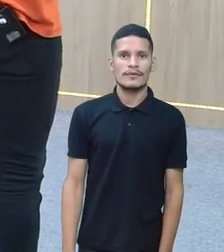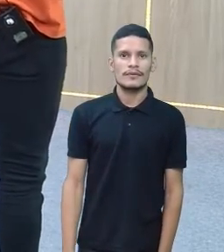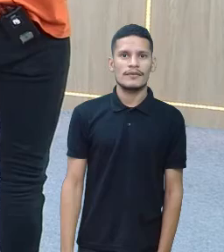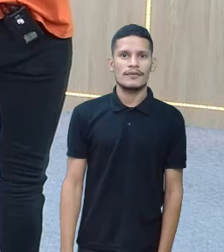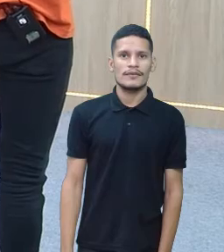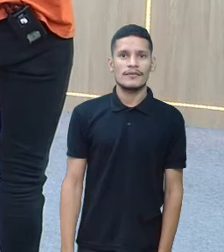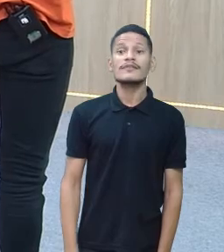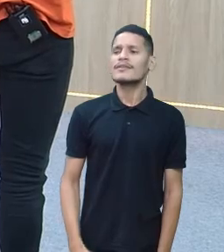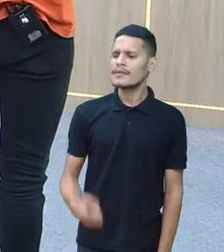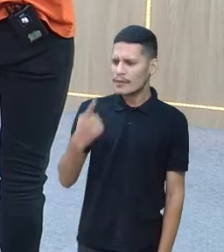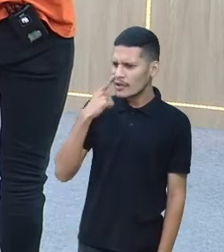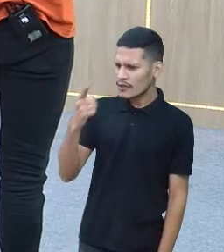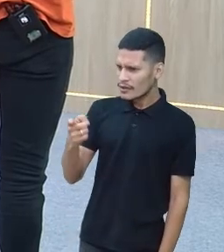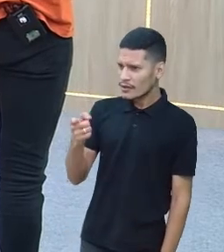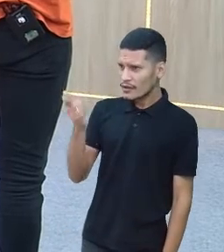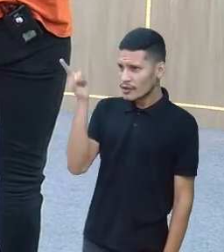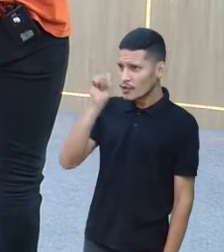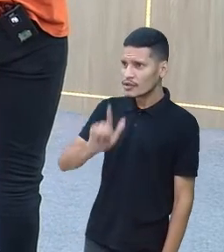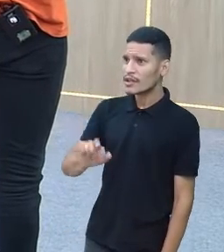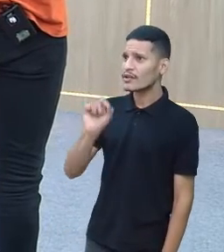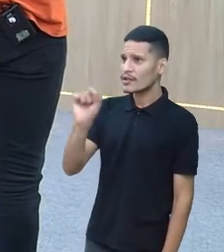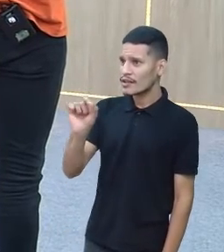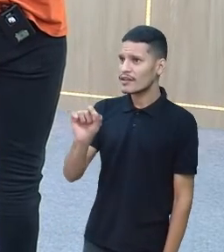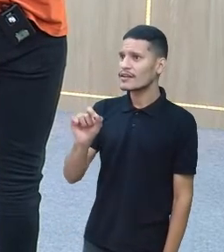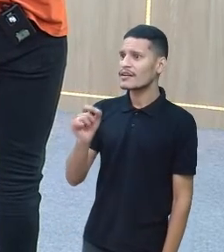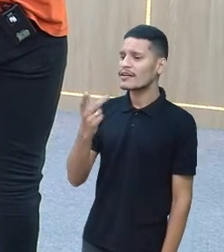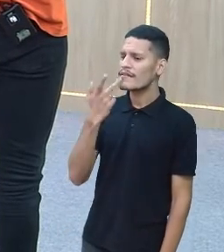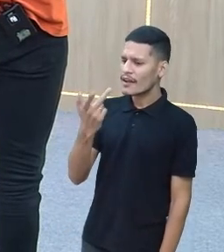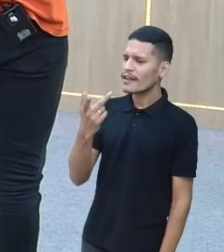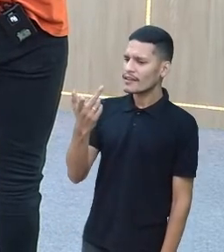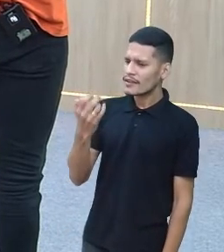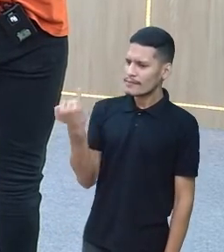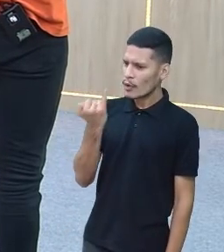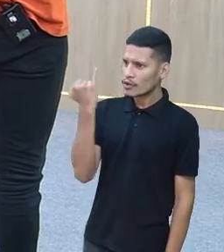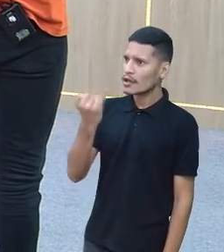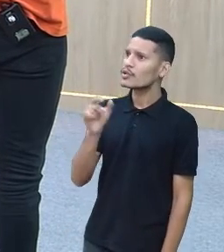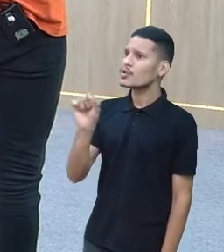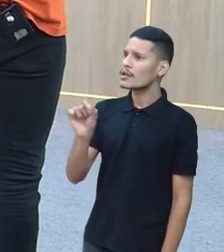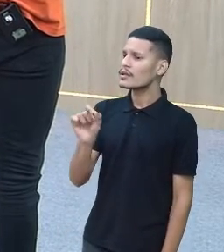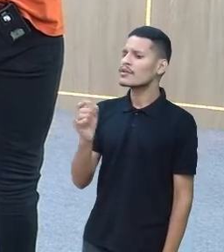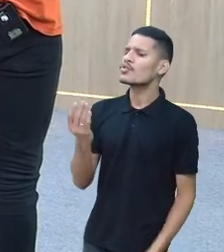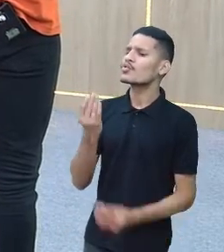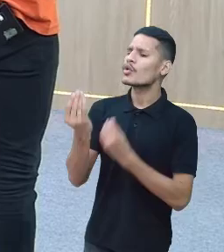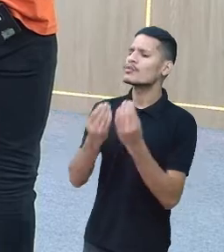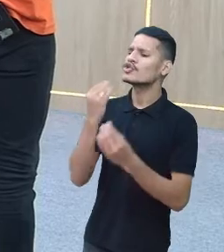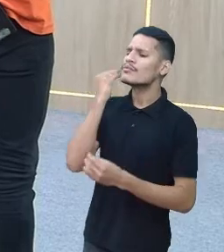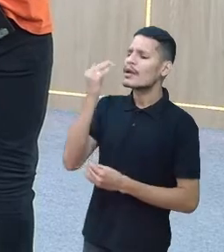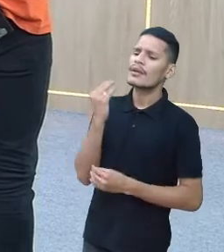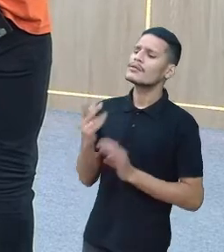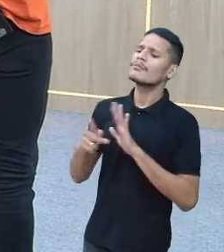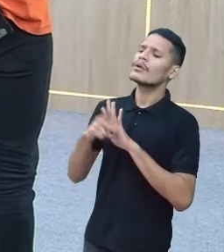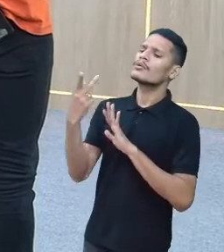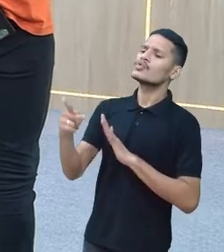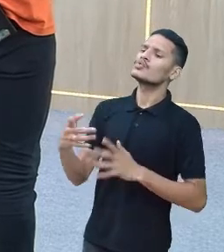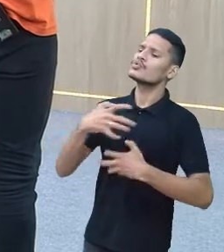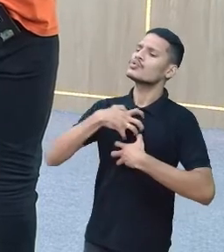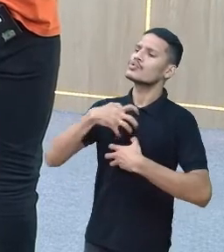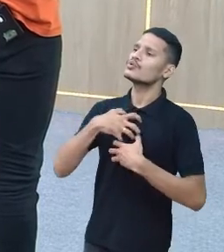E aí, Heleno, dá uma palavrinha aí. Como é que tá sendo aí essa